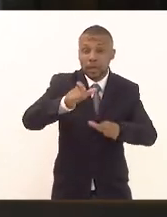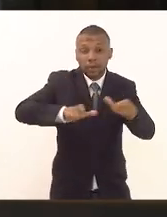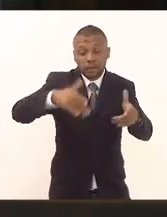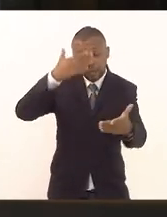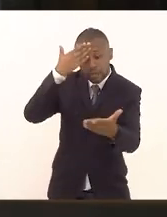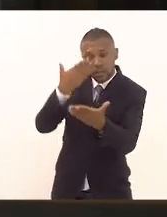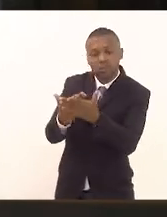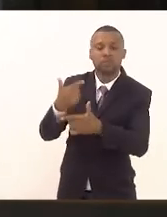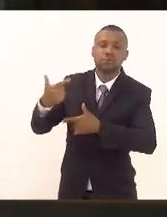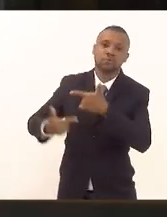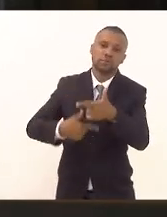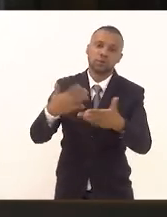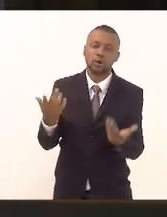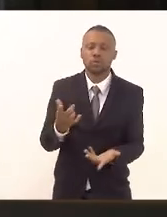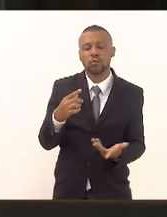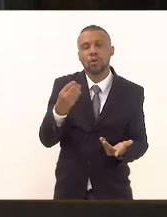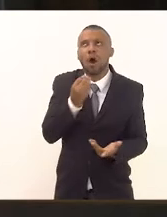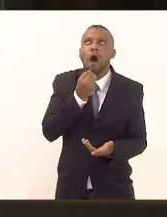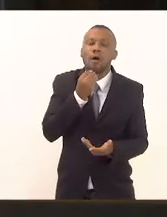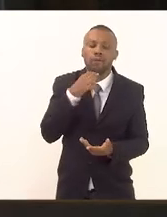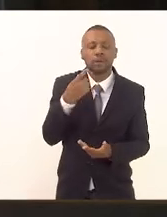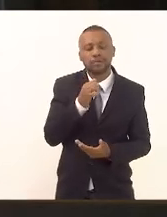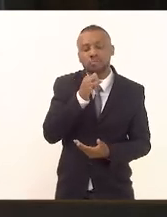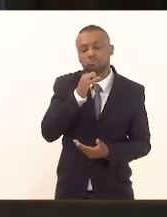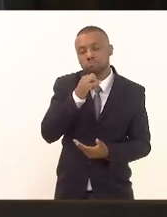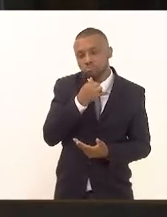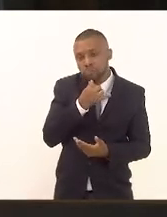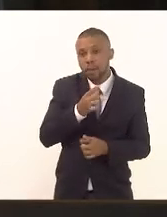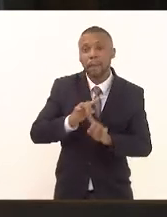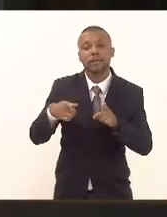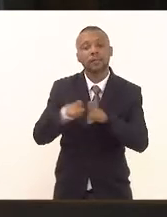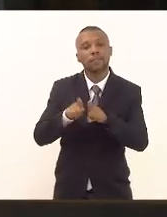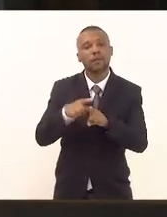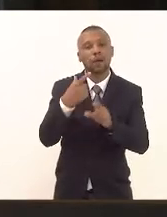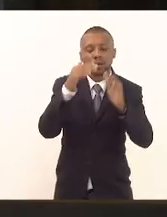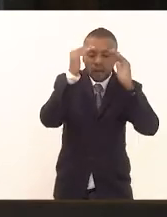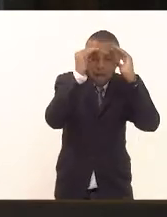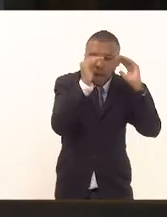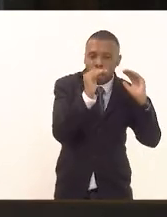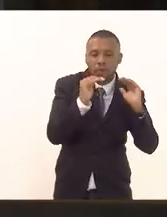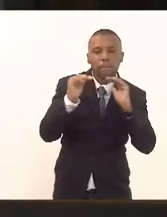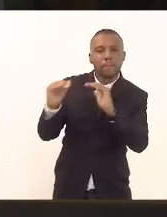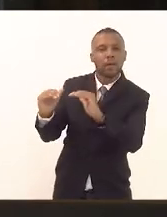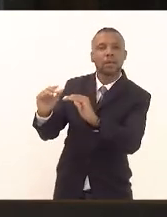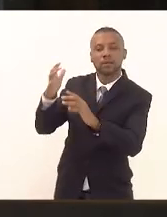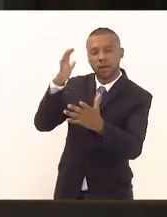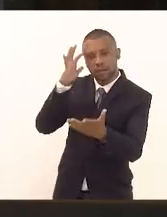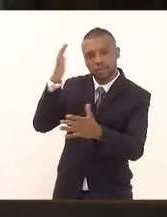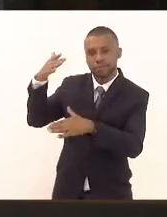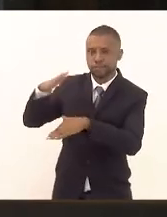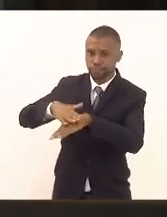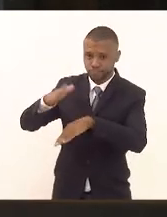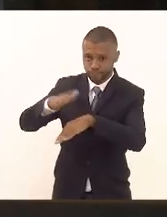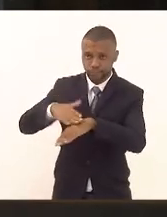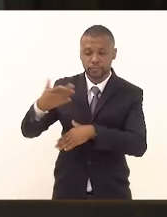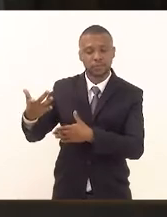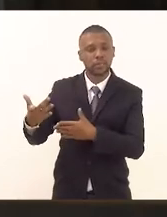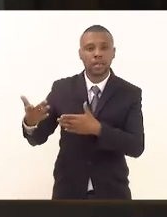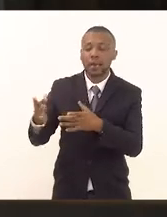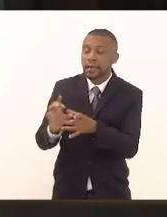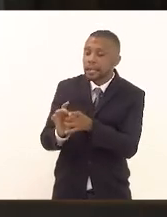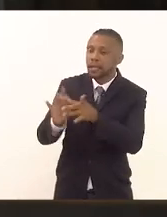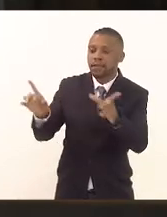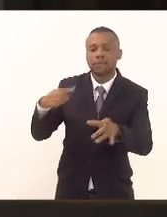a gente lamenta, obviamente, mas a gente também respeita a sua decisão. E qual for a sua decisão,